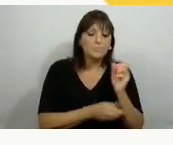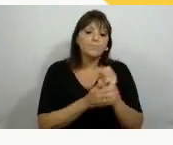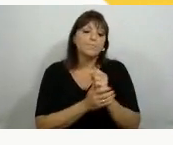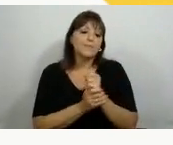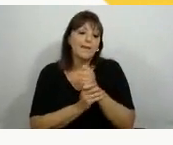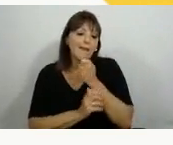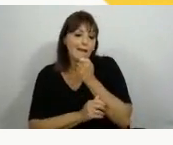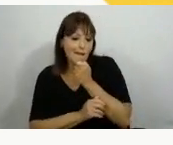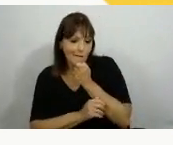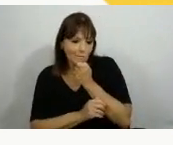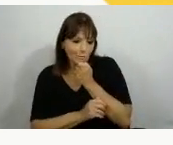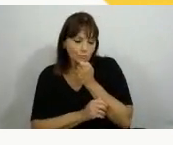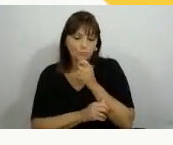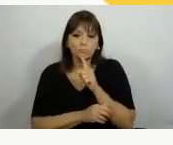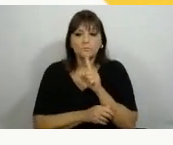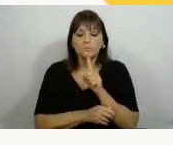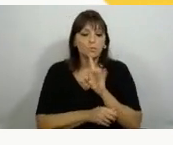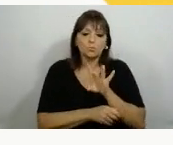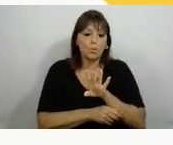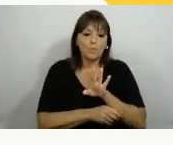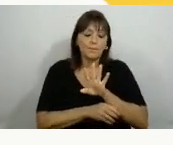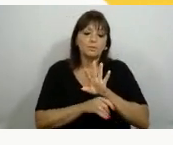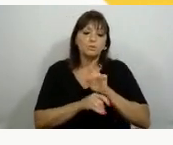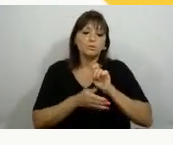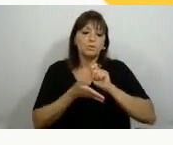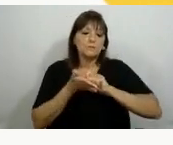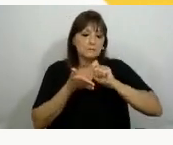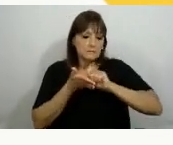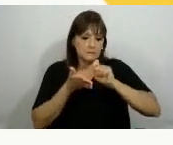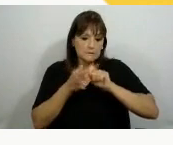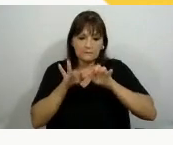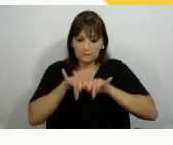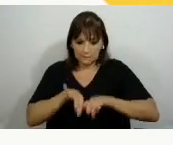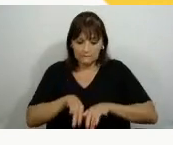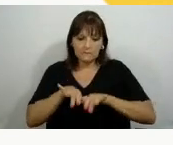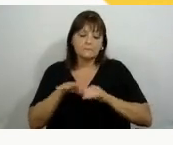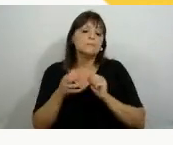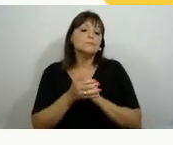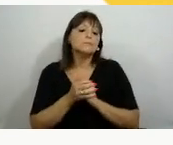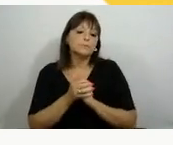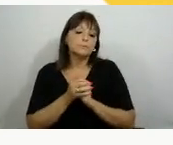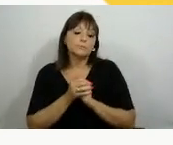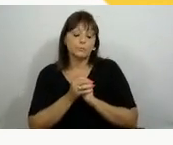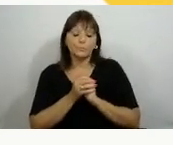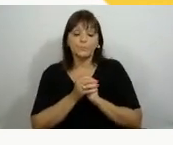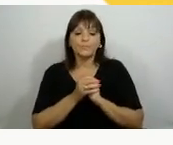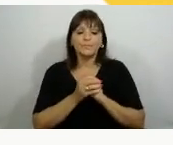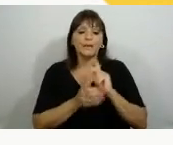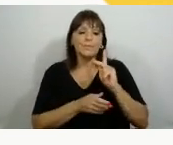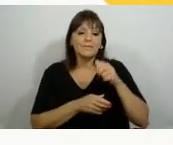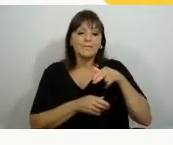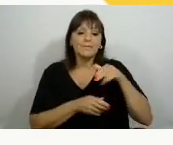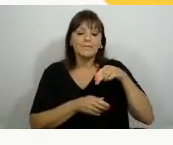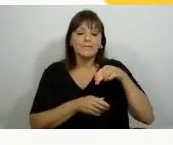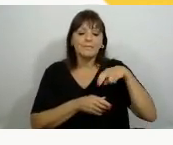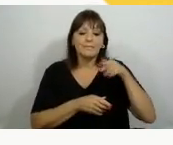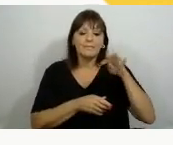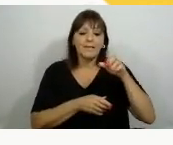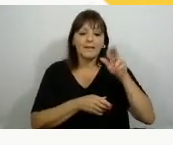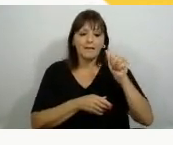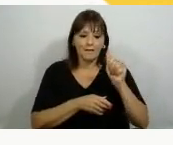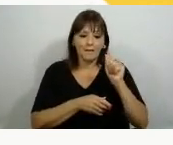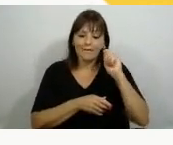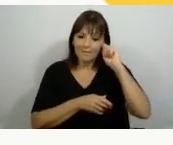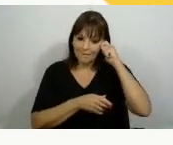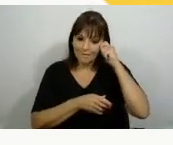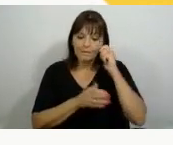somente escrita, como a gente mostrou do Pantera Negra, e esse narrador vai fazer ali a leitura com a entonação adequada para